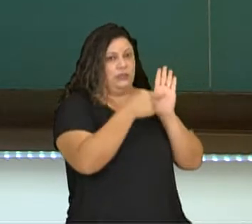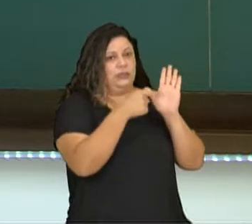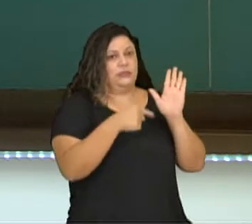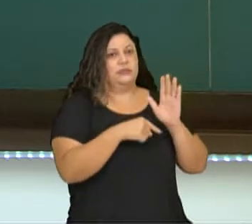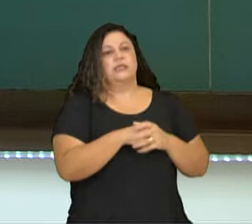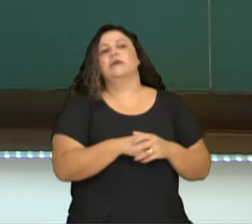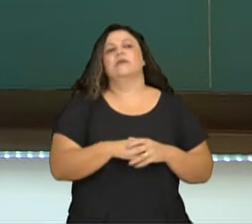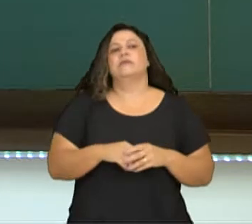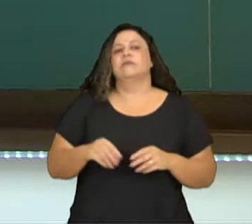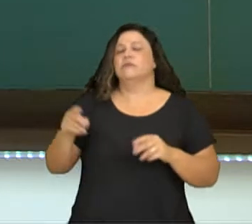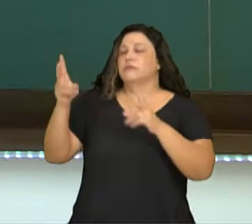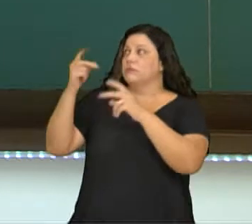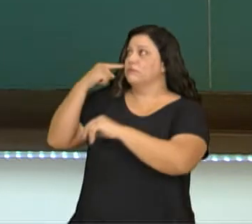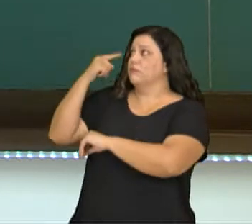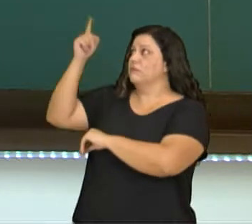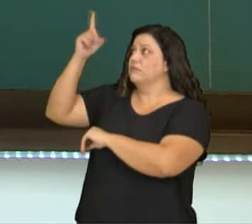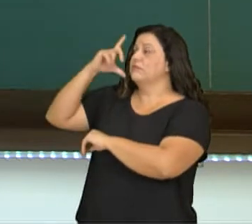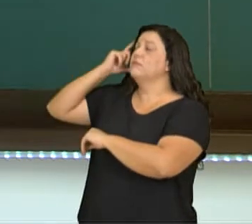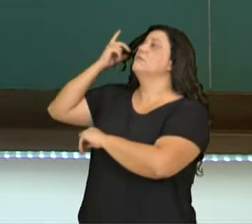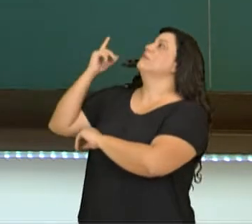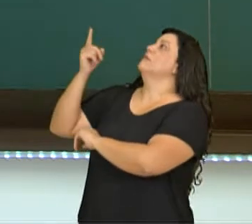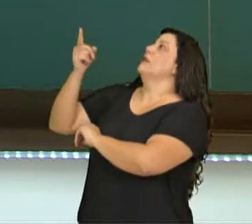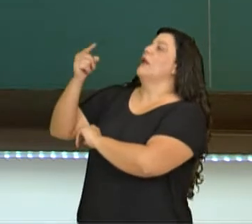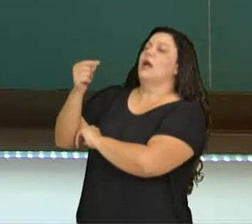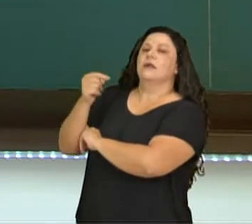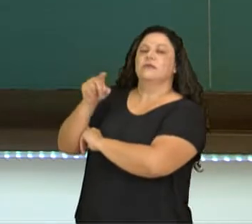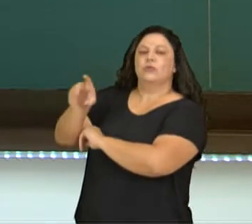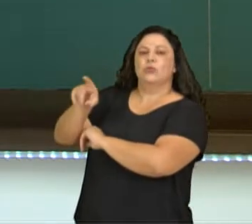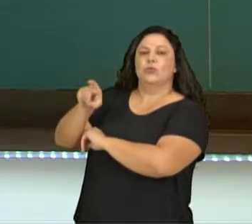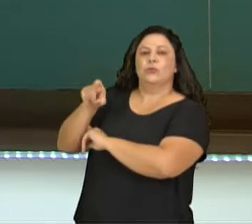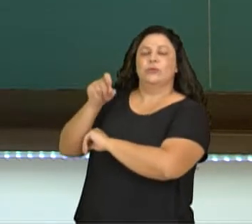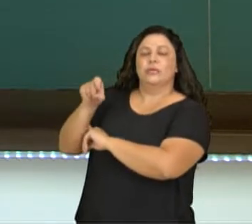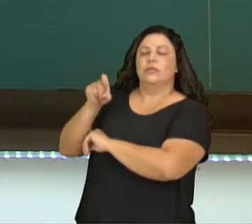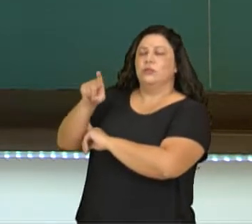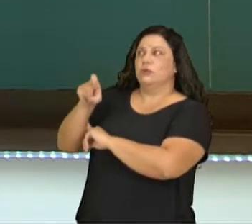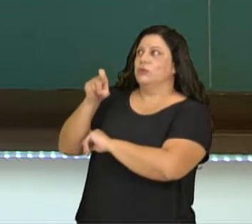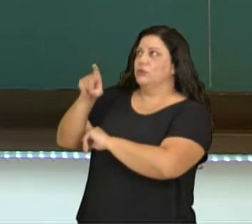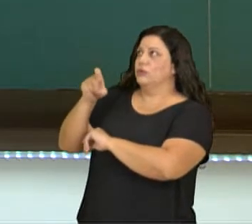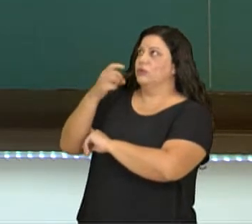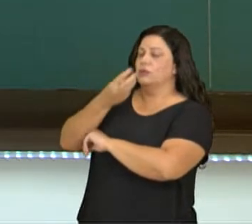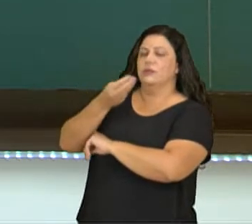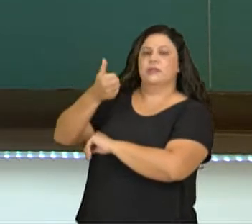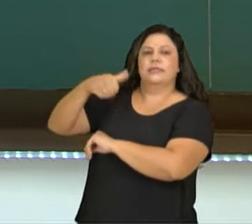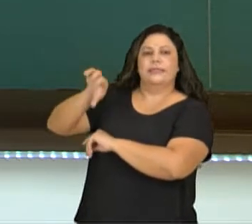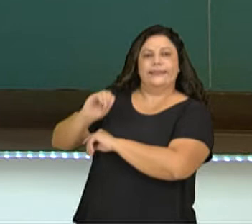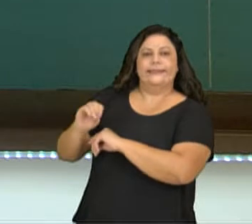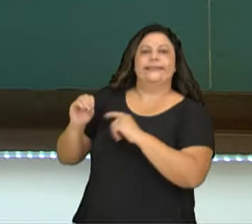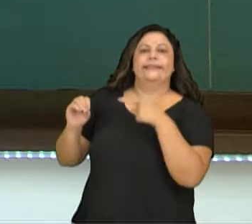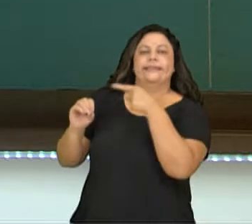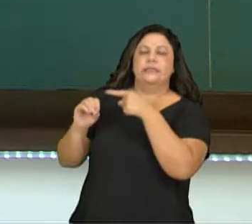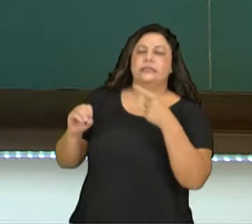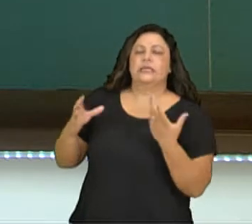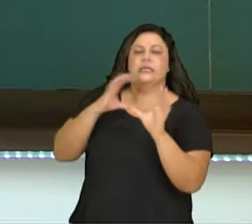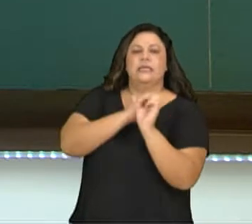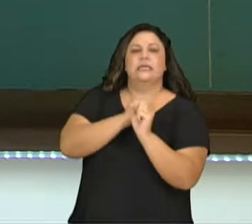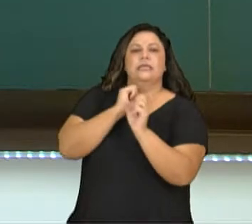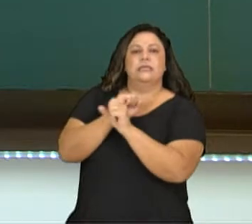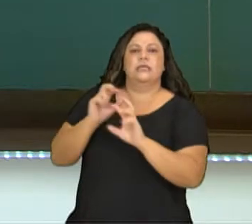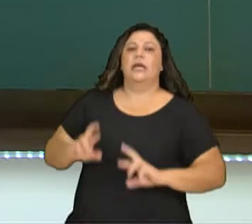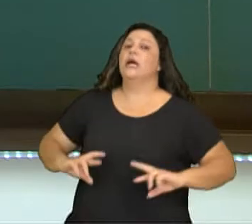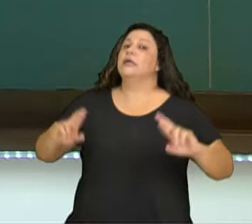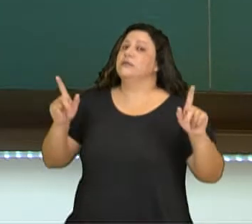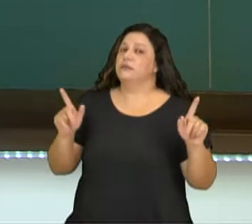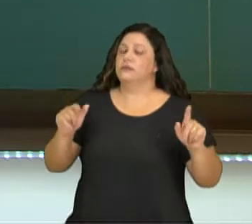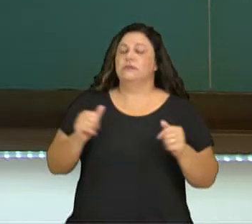quarto quadrante, no eixo X, eu tenho o ângulo de 360 graus. E aí você calcula a